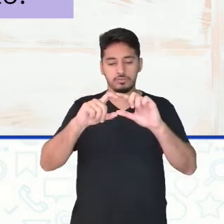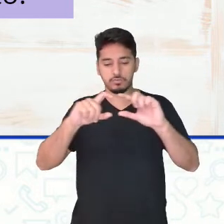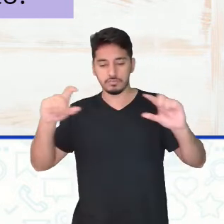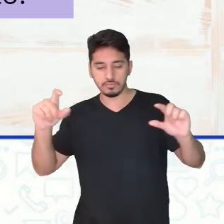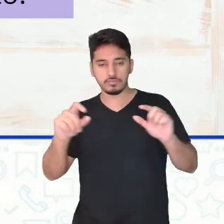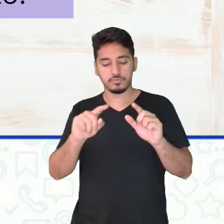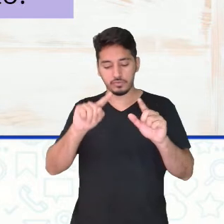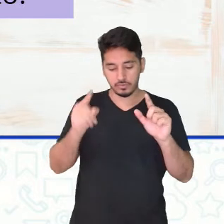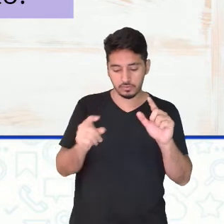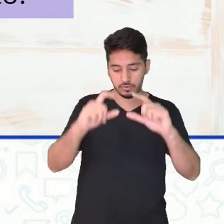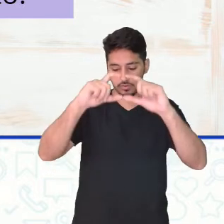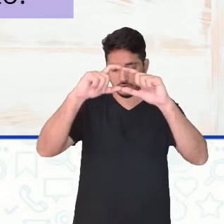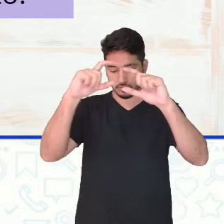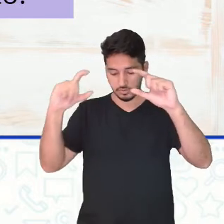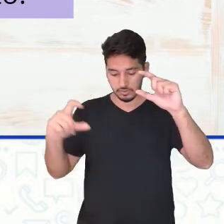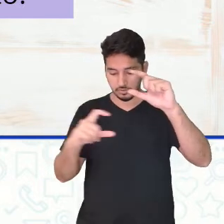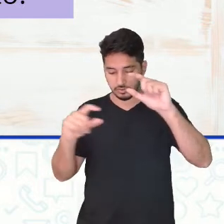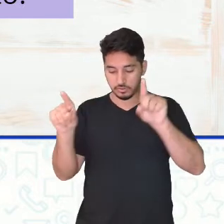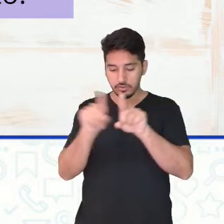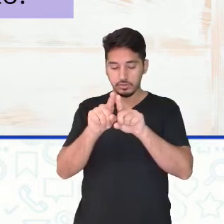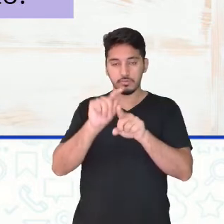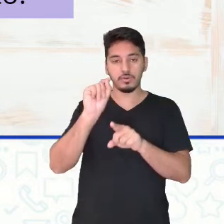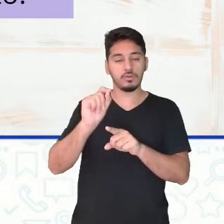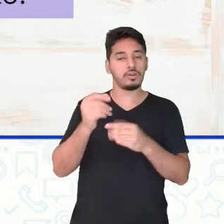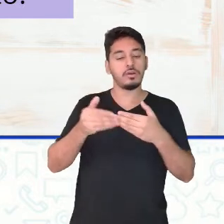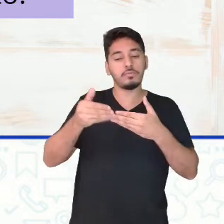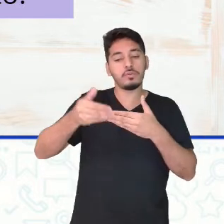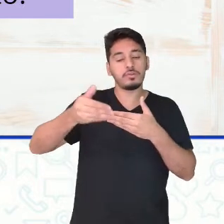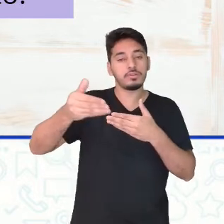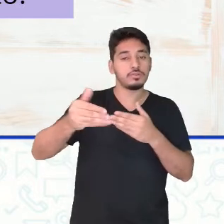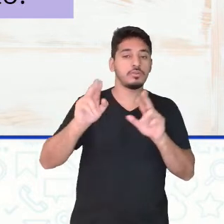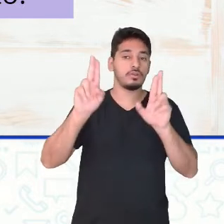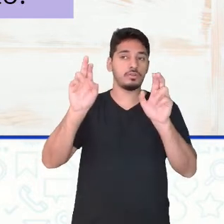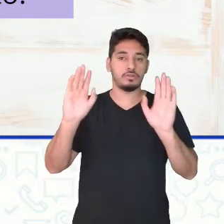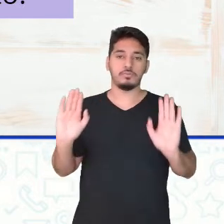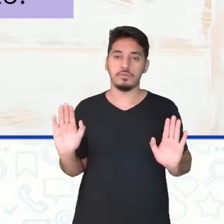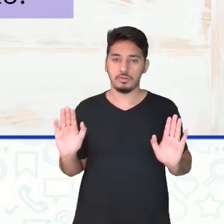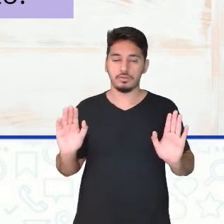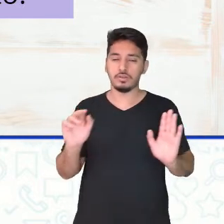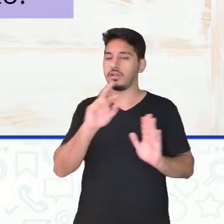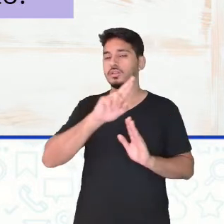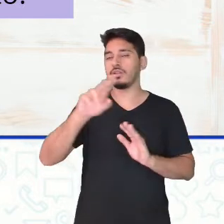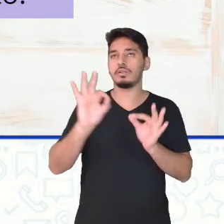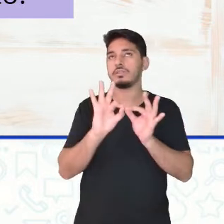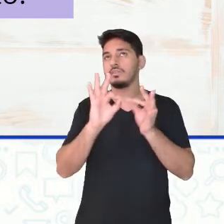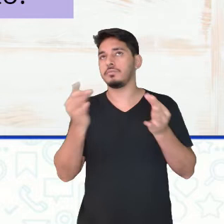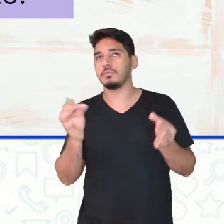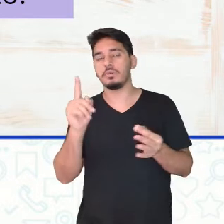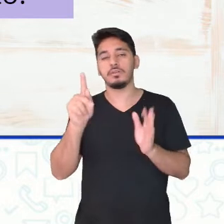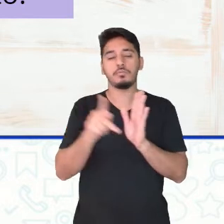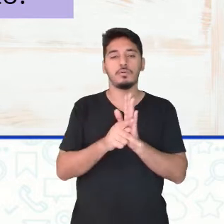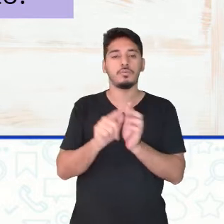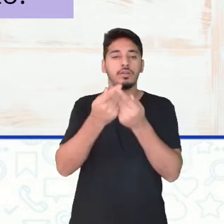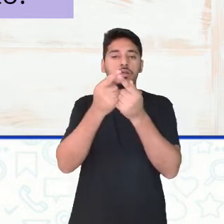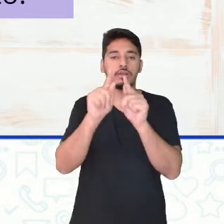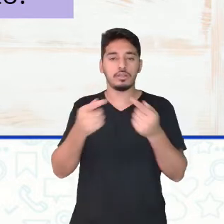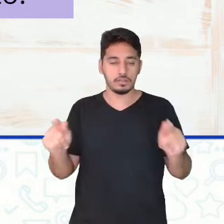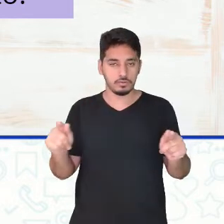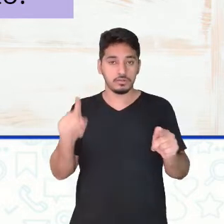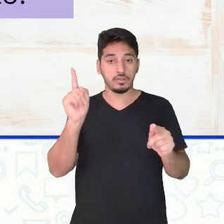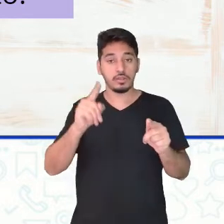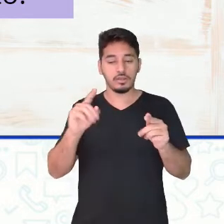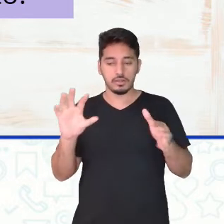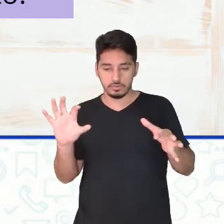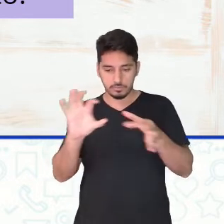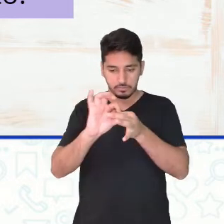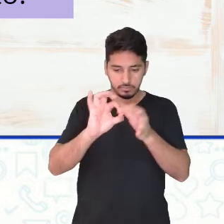os parágrafos e também a progressão temática, tá? Não é simplesmente a gramática, é a